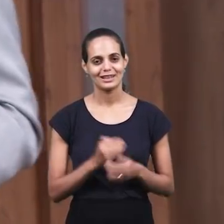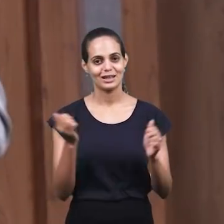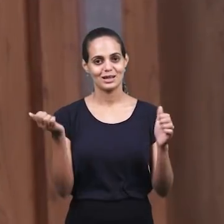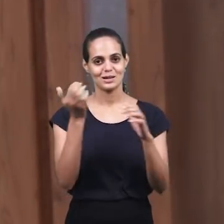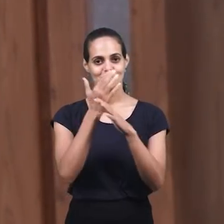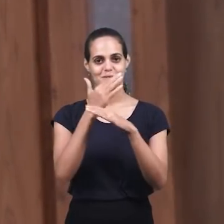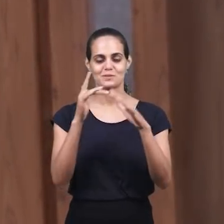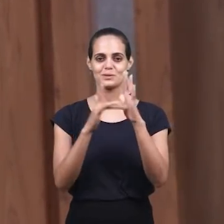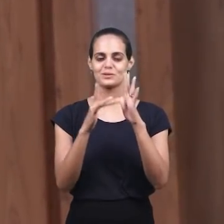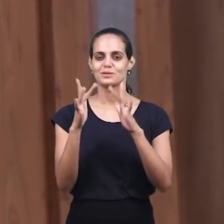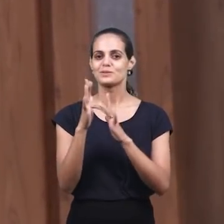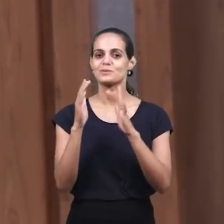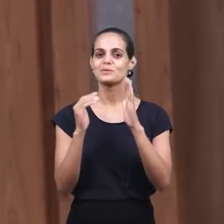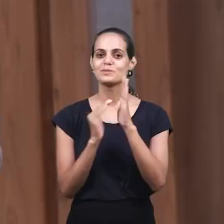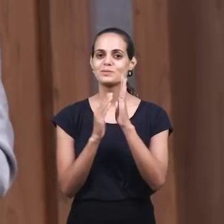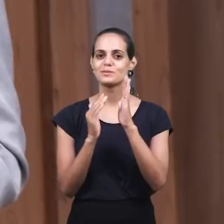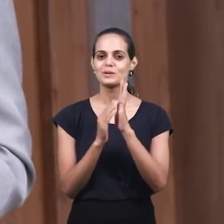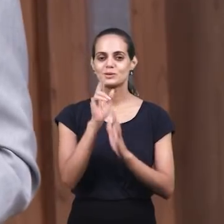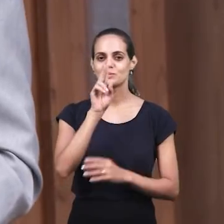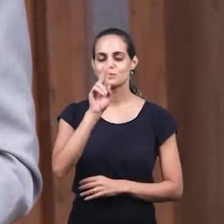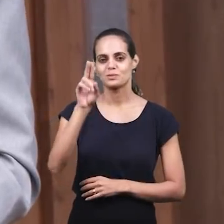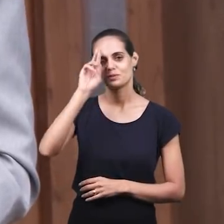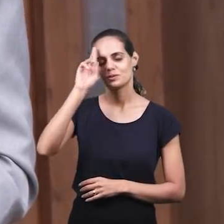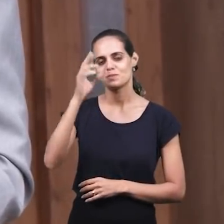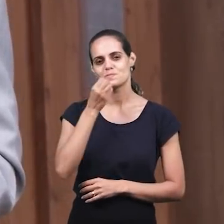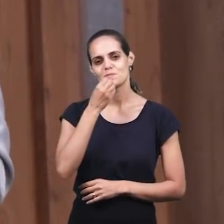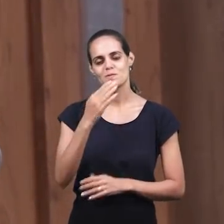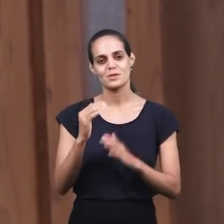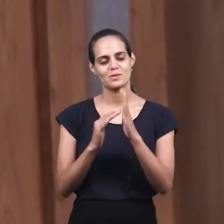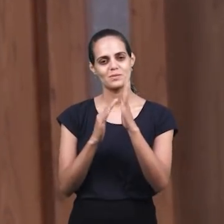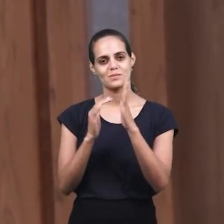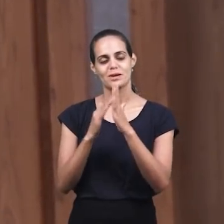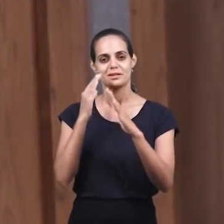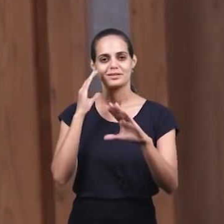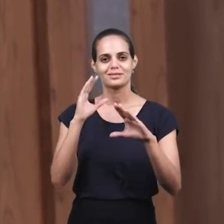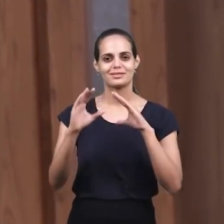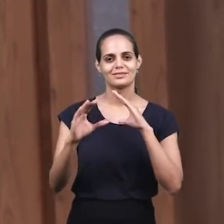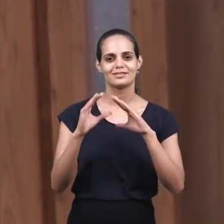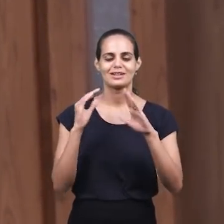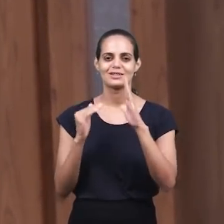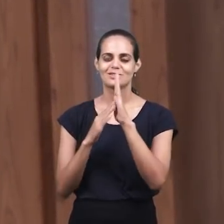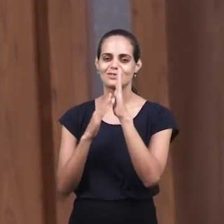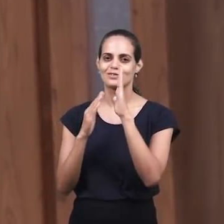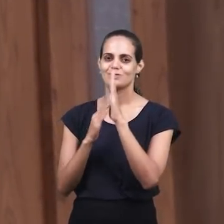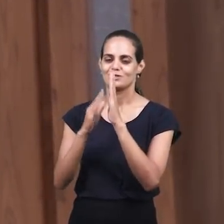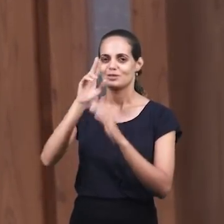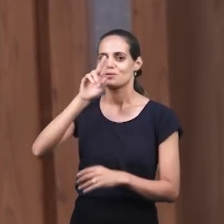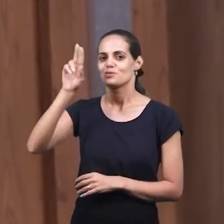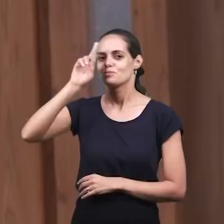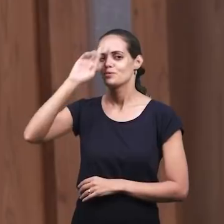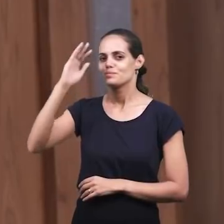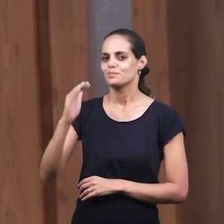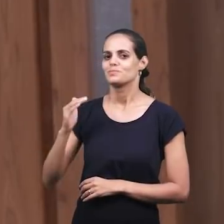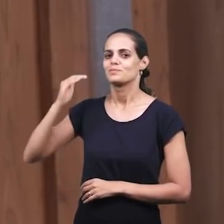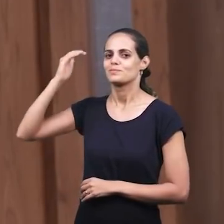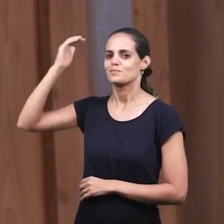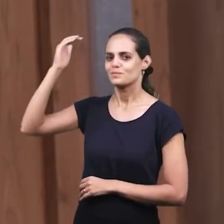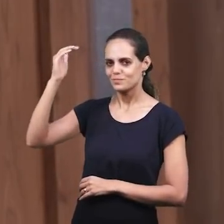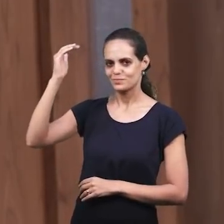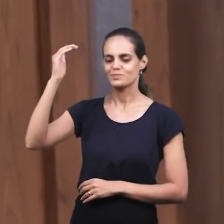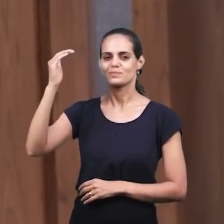Glória a Jesus, louvado seja o nome do Senhor. Bom é louvar ao Senhor e cantar louvores ao nome do Senhor, ao nome do